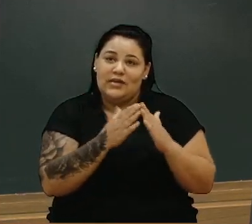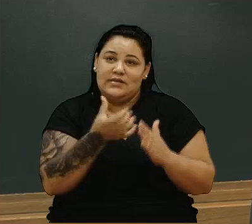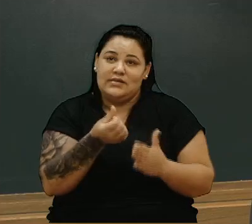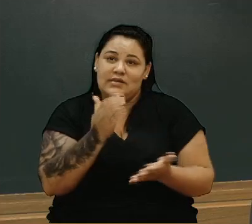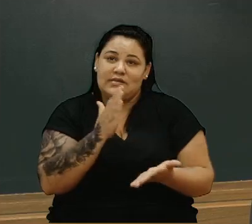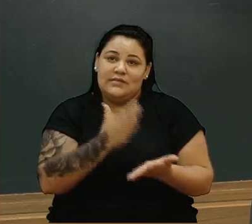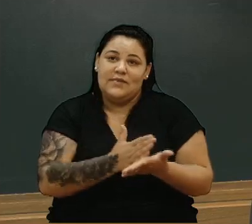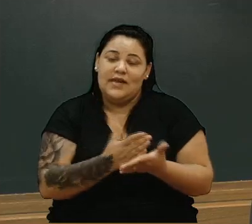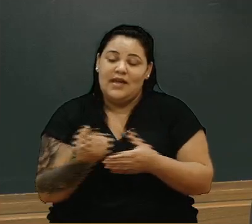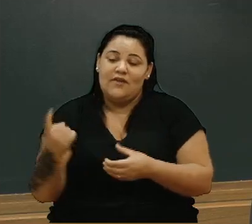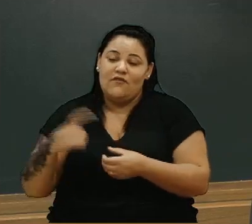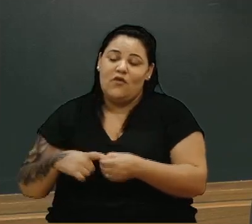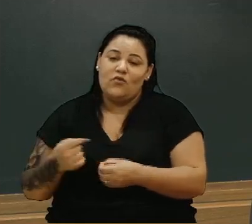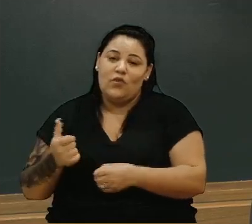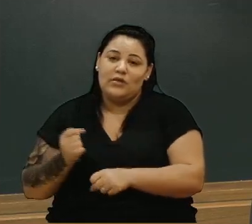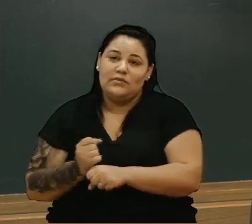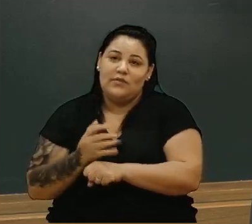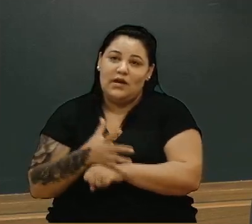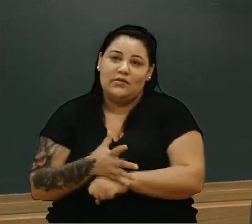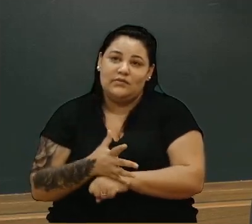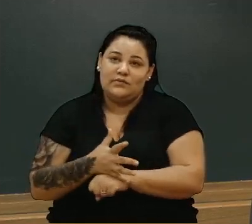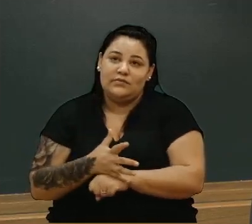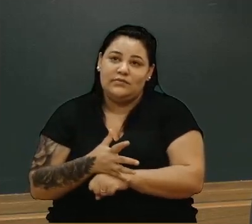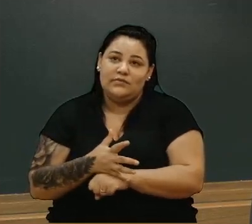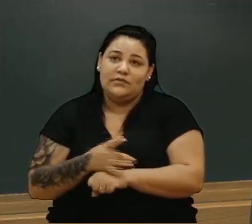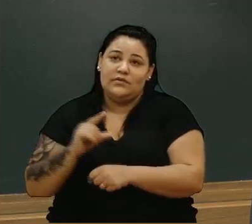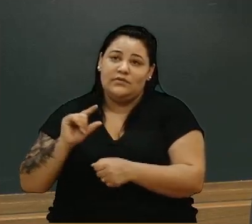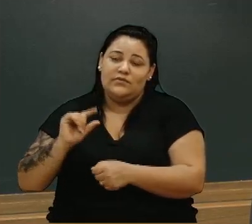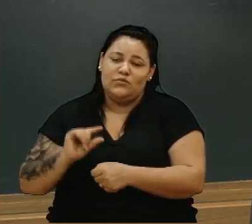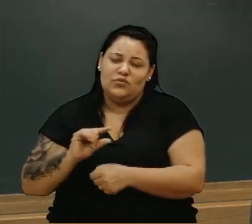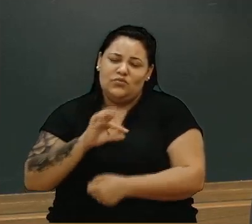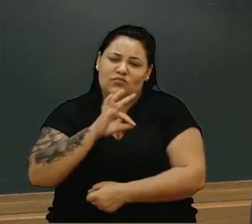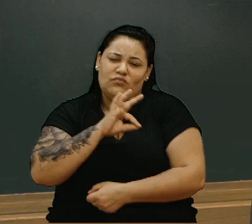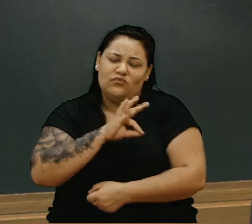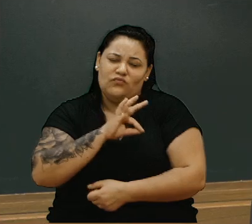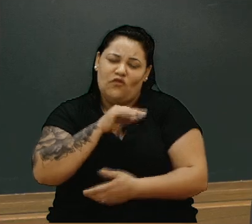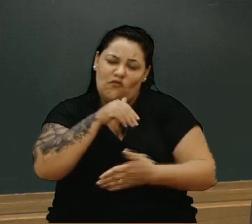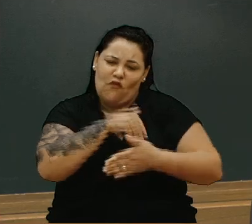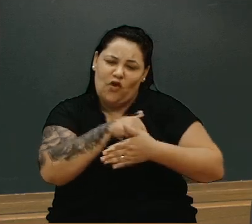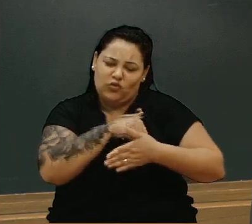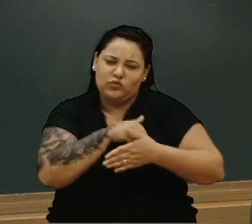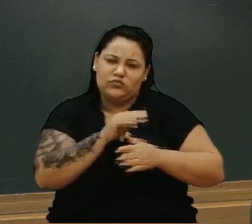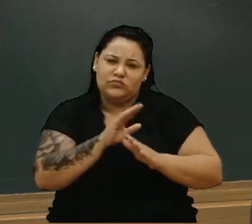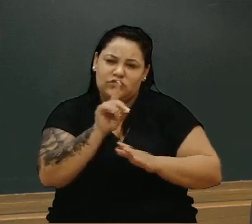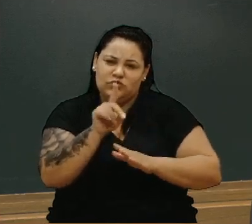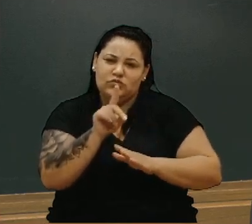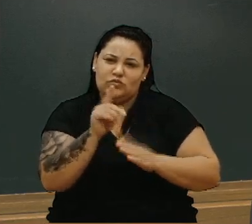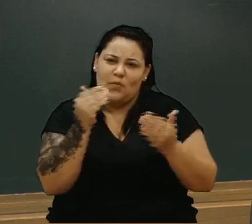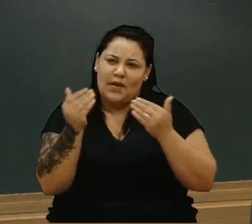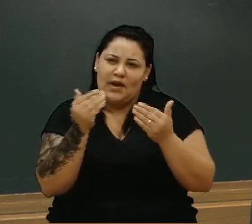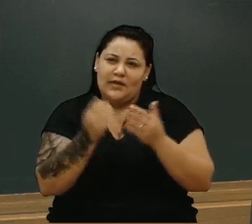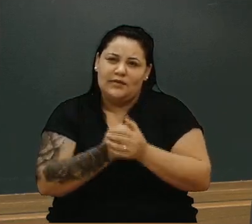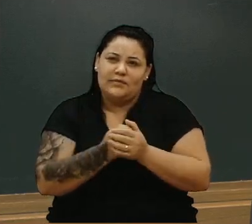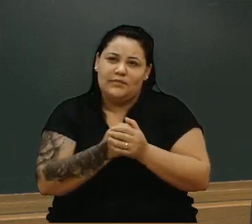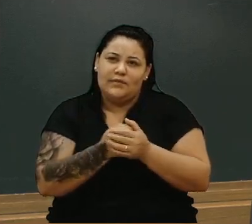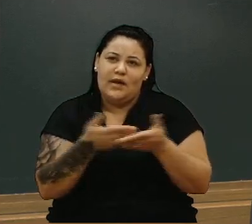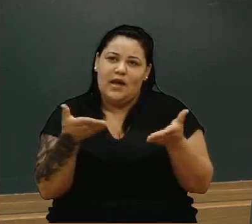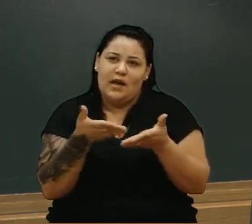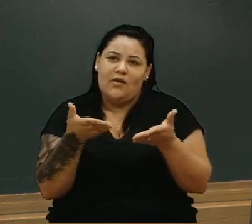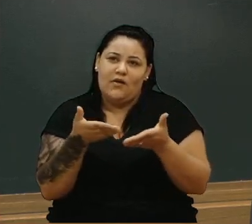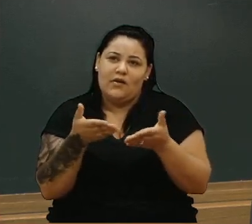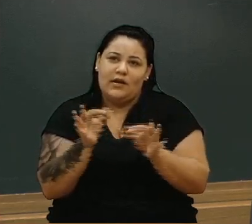para trabalhar. Fiz um pouquinho menos de votos que o senhor e que não tem relação com fazer voto. Agora, ninguém faz 5.000 votos igual a vereadora Daiane sem